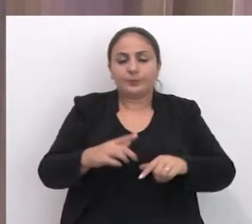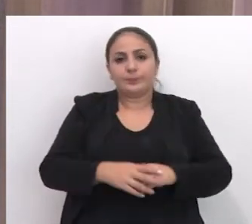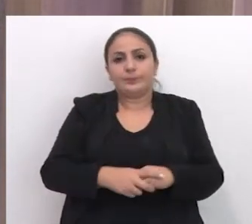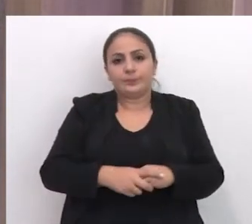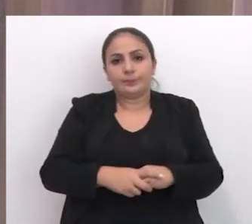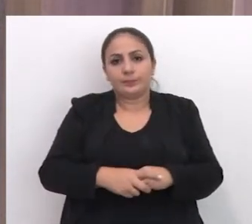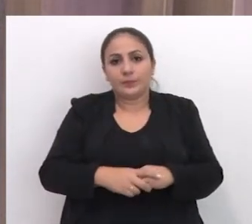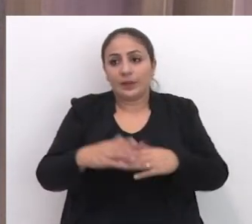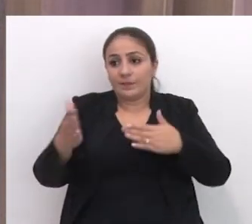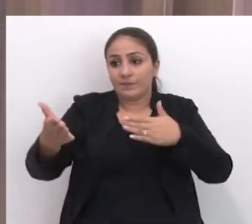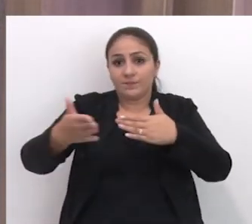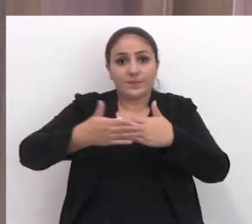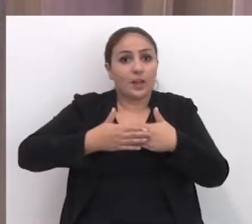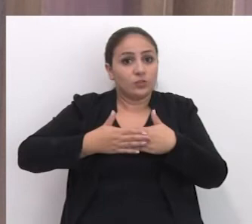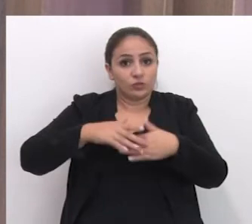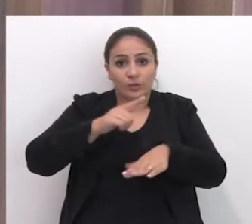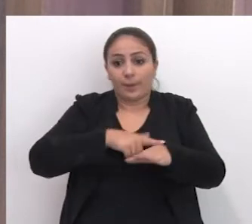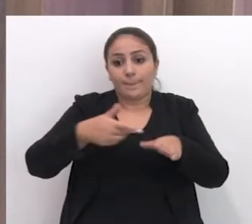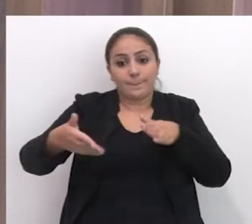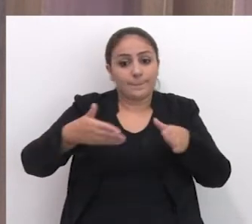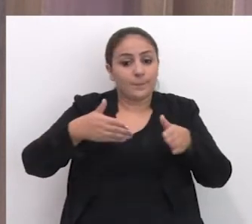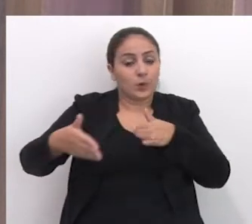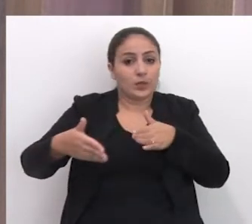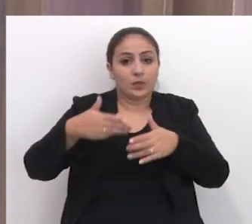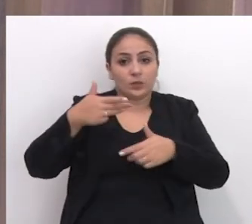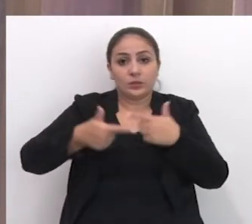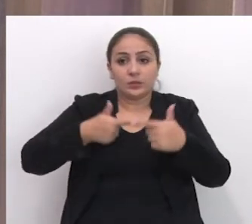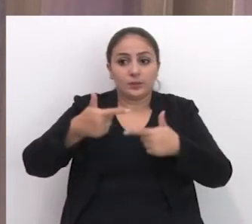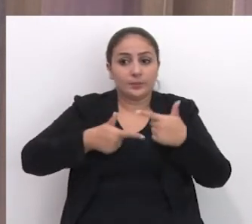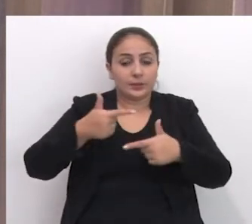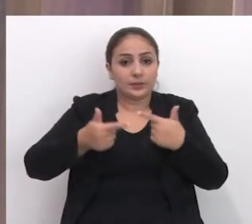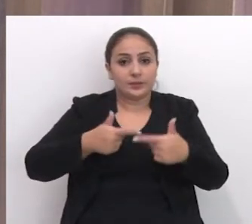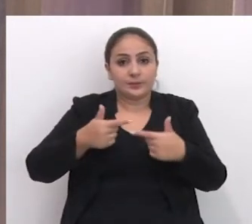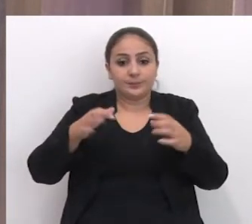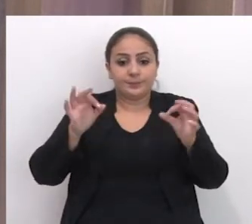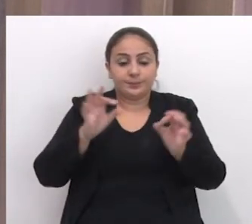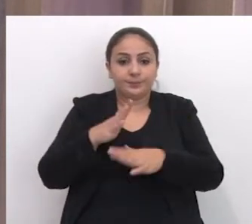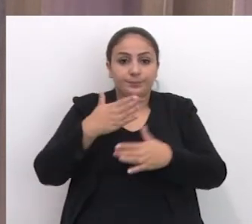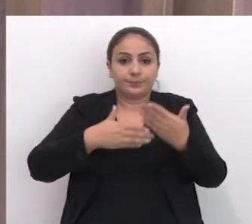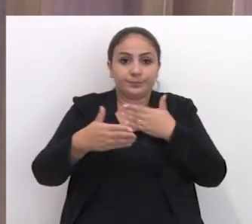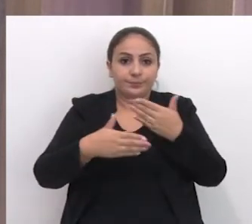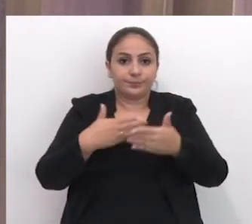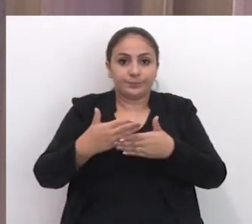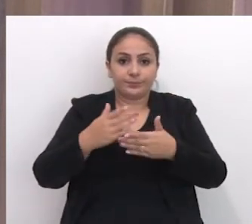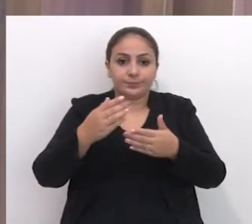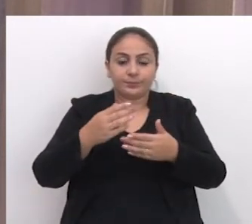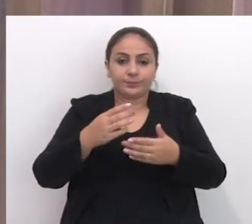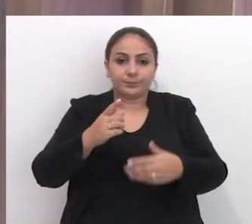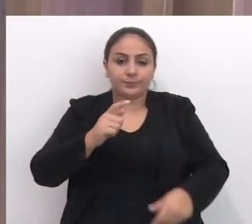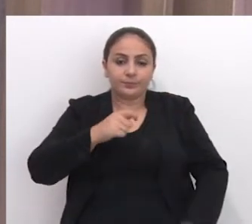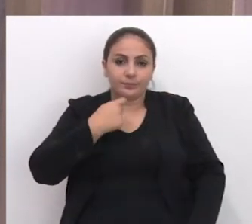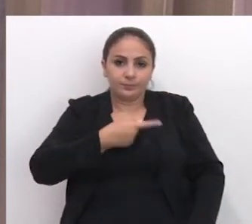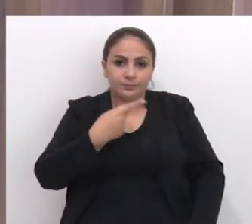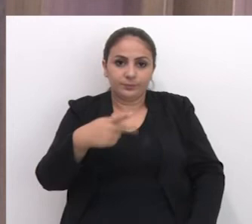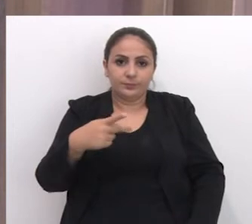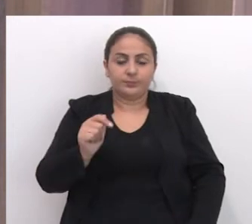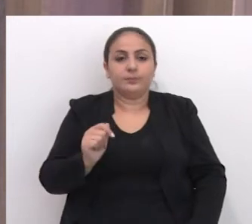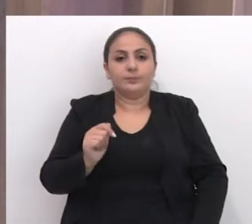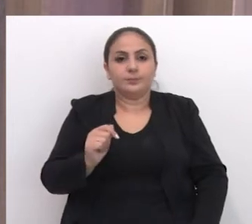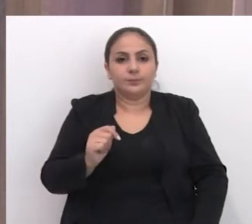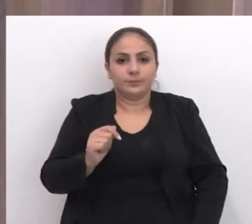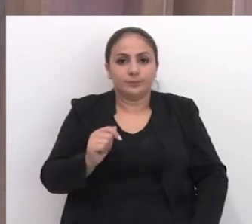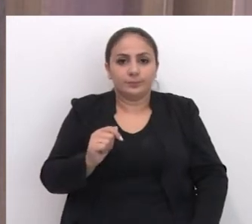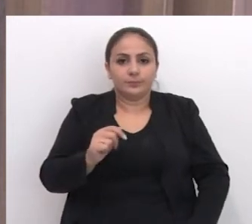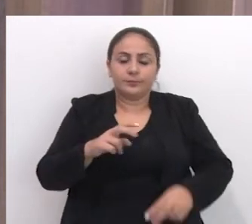espaço e interdita, né, provisoriamente a atuação do pronto atendimento da delegacia naquele prédio.